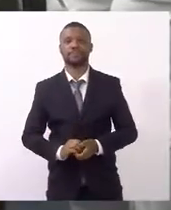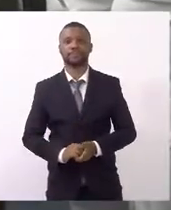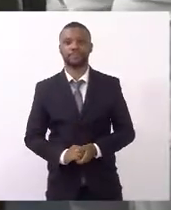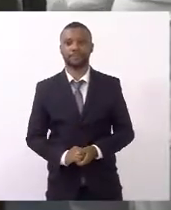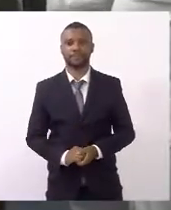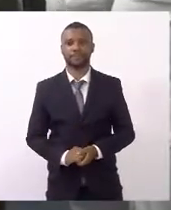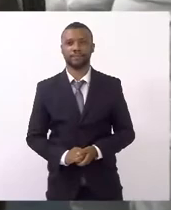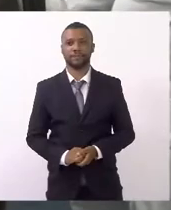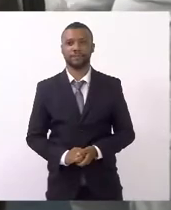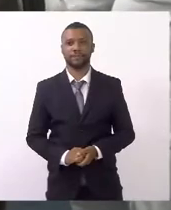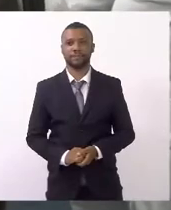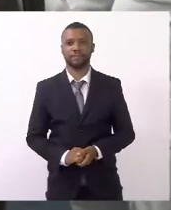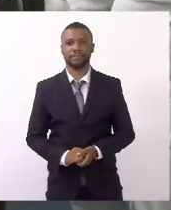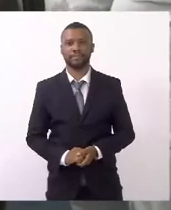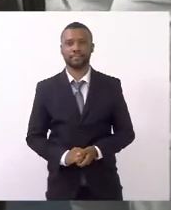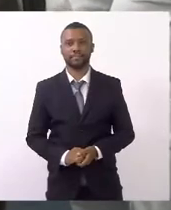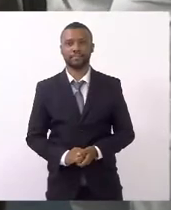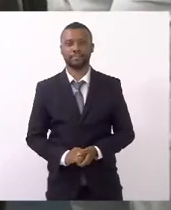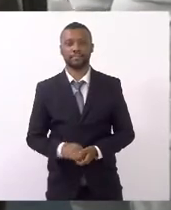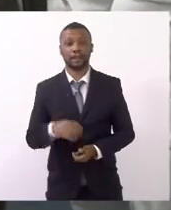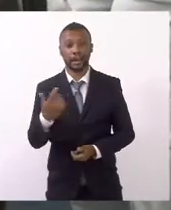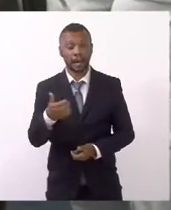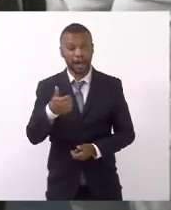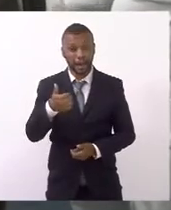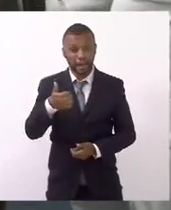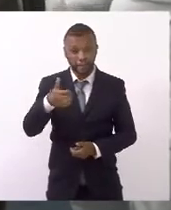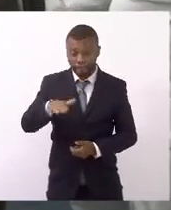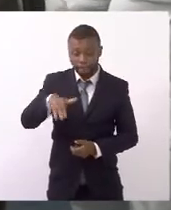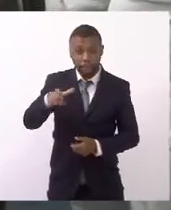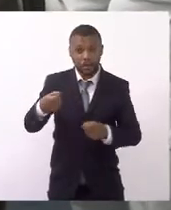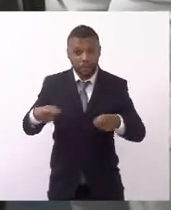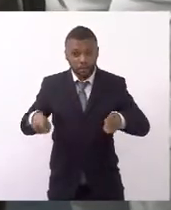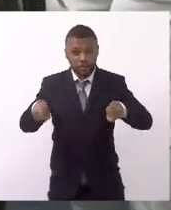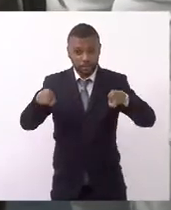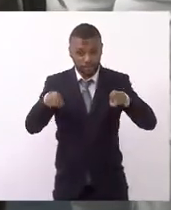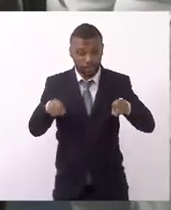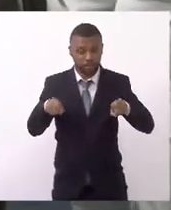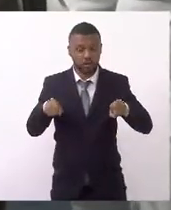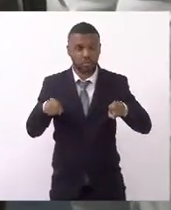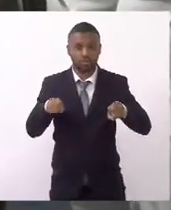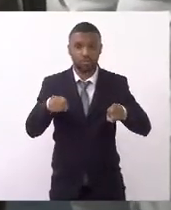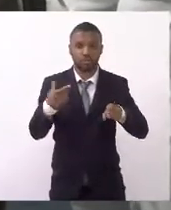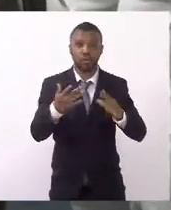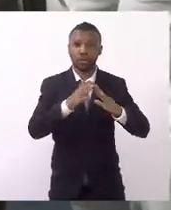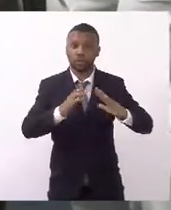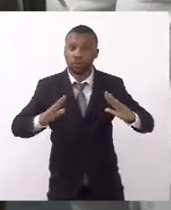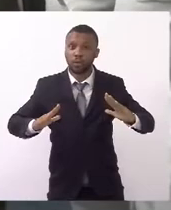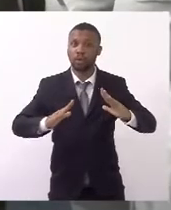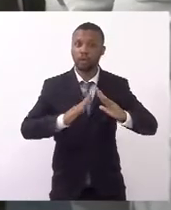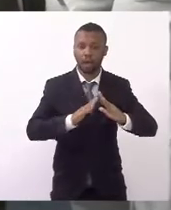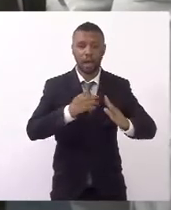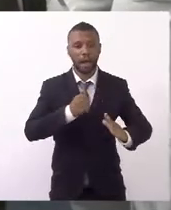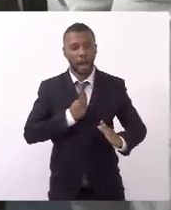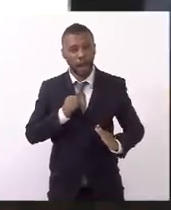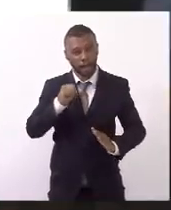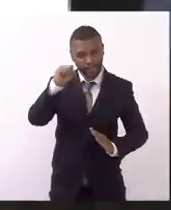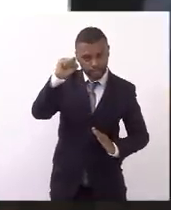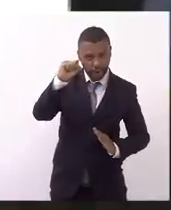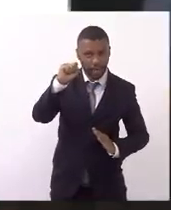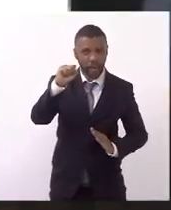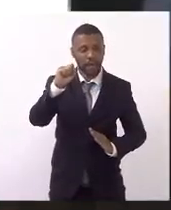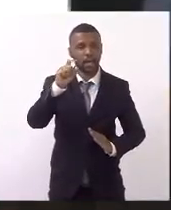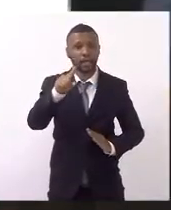Oi Valéria Neves em ialorixá do Ilê asé omi Naty